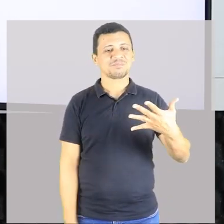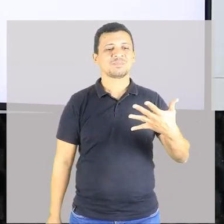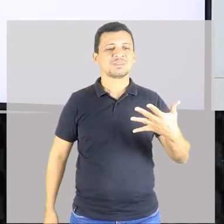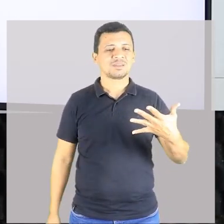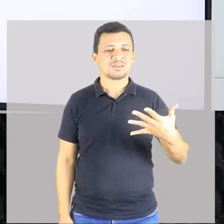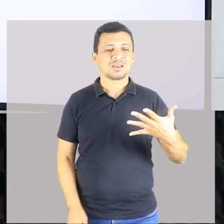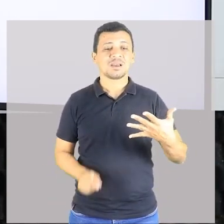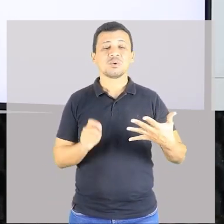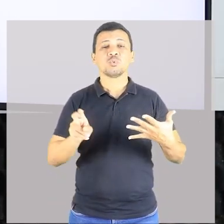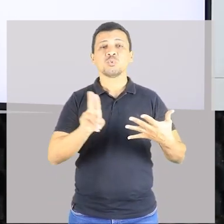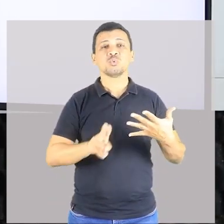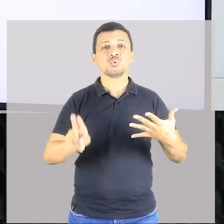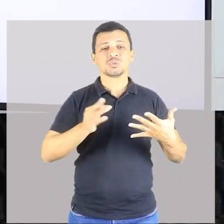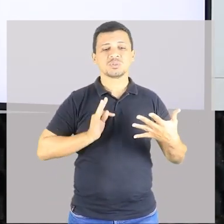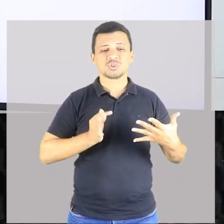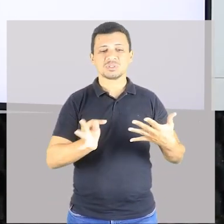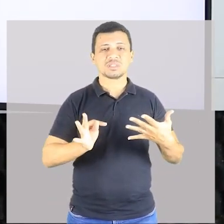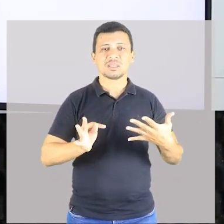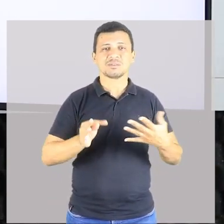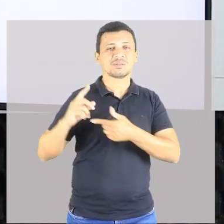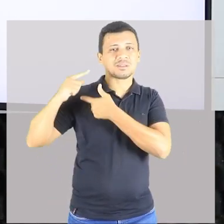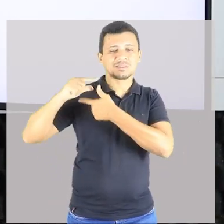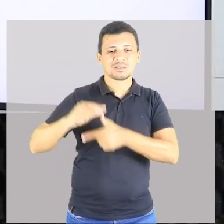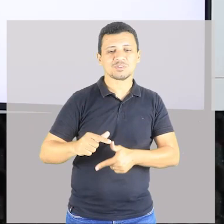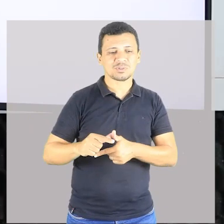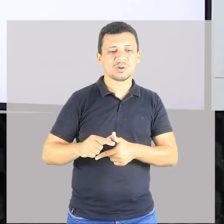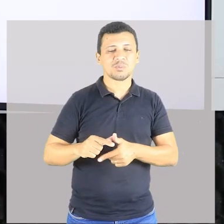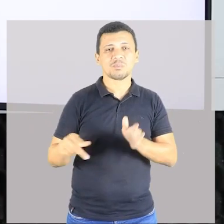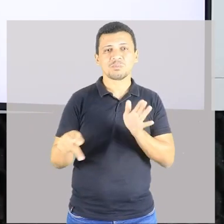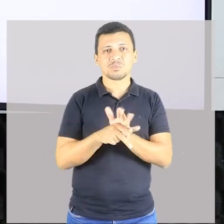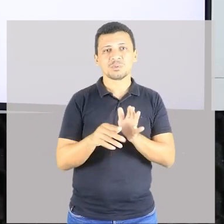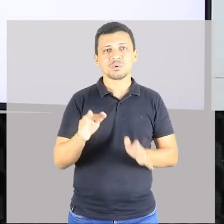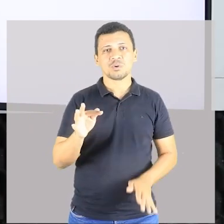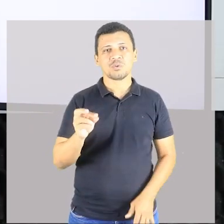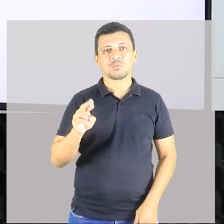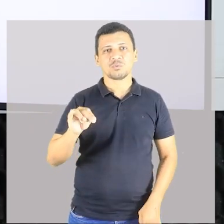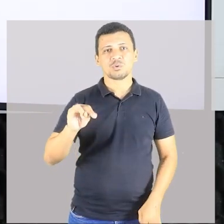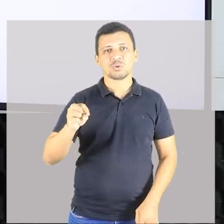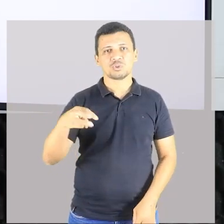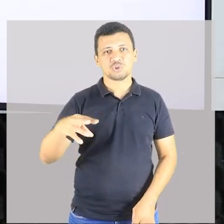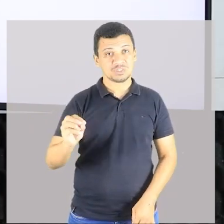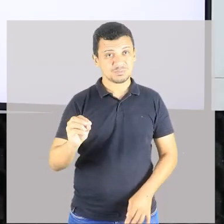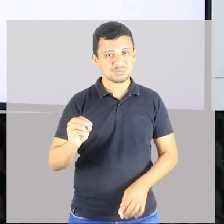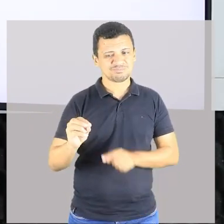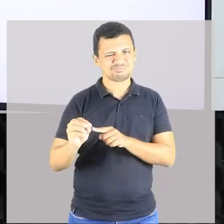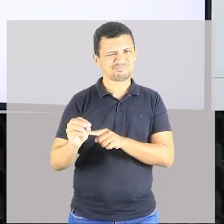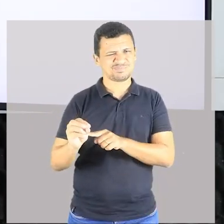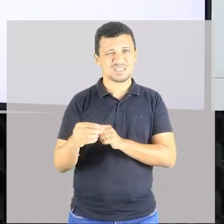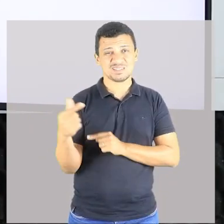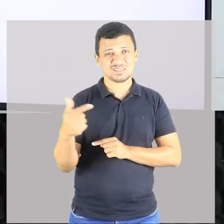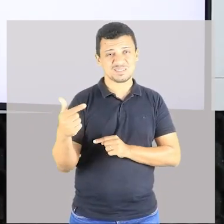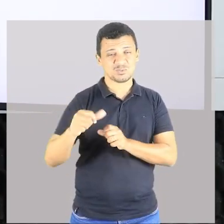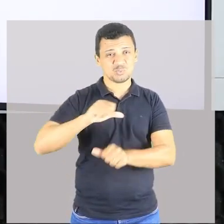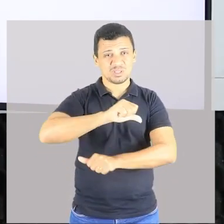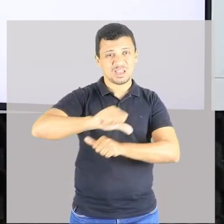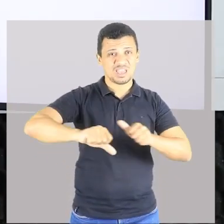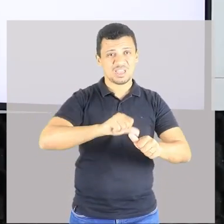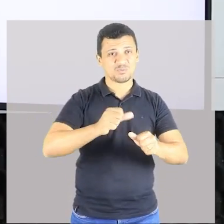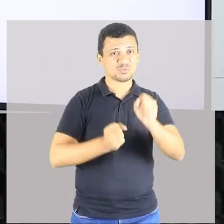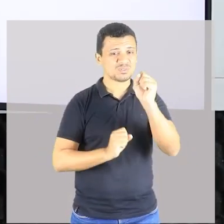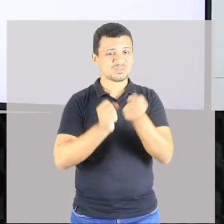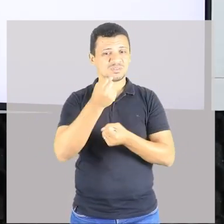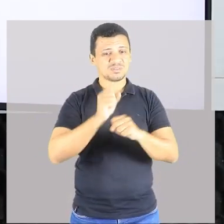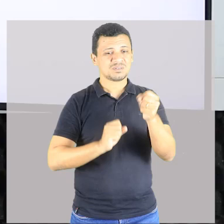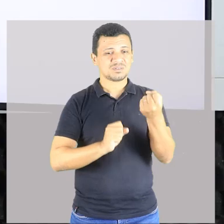É o emprego de técnicas tradicionais de produção, como o Fordismo. Fordismo é da segunda revolução industrial, gente. Técnicas tradicionais de